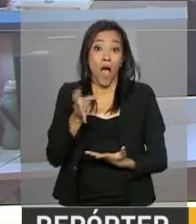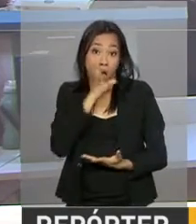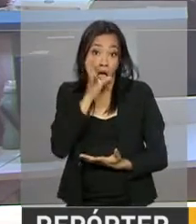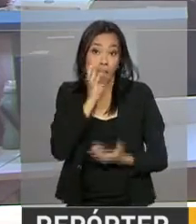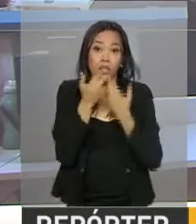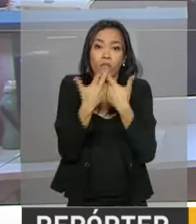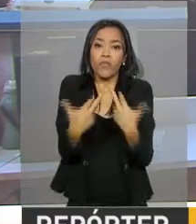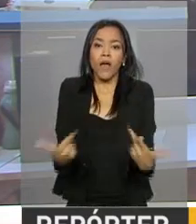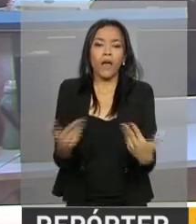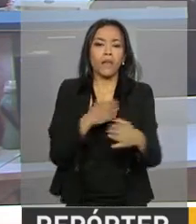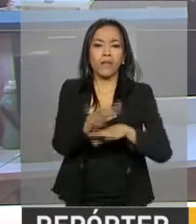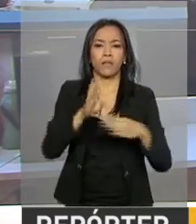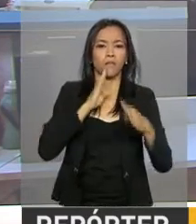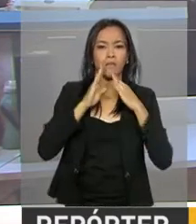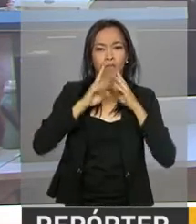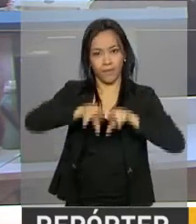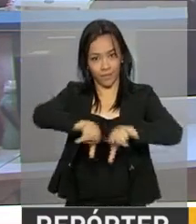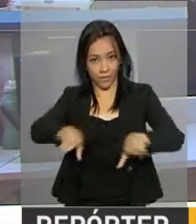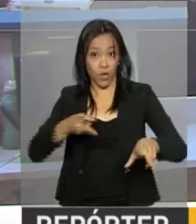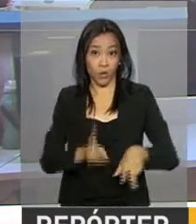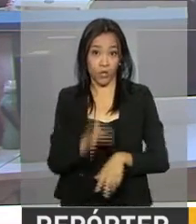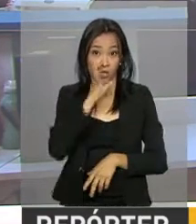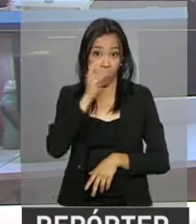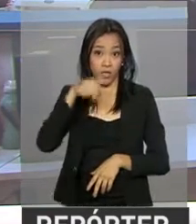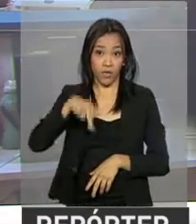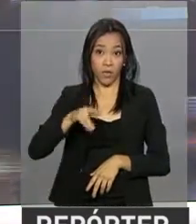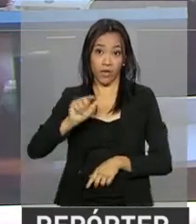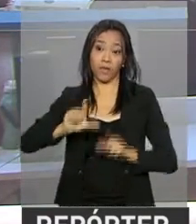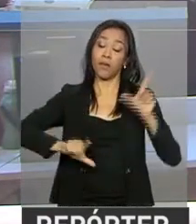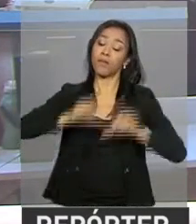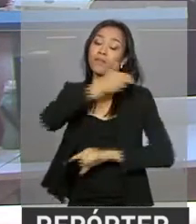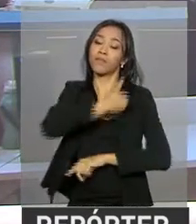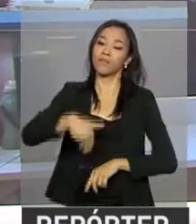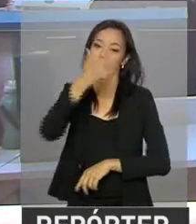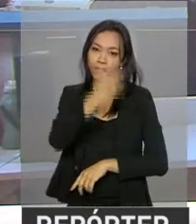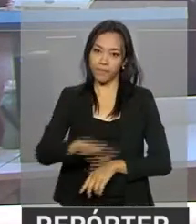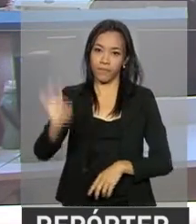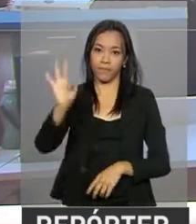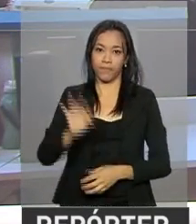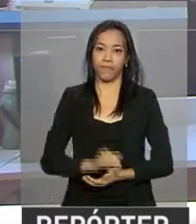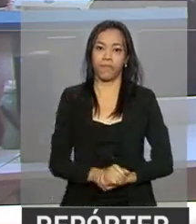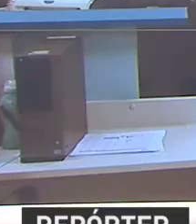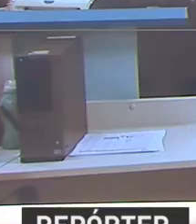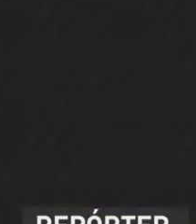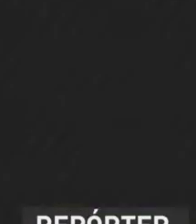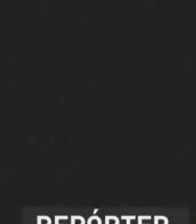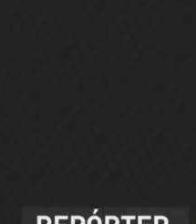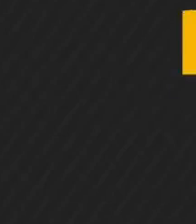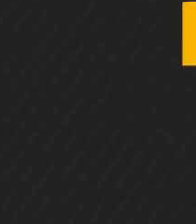também as novidades em nossas redes sociais. Continue com a gente aqui na NBR, a TV do Governo Federal.